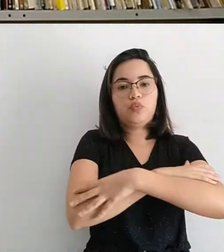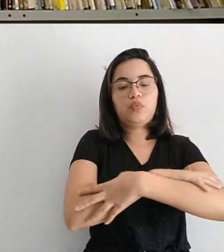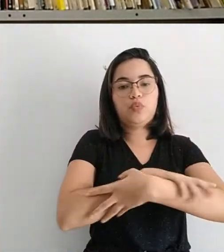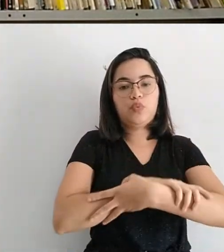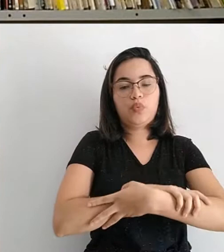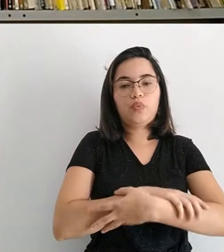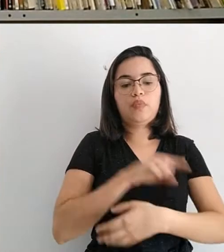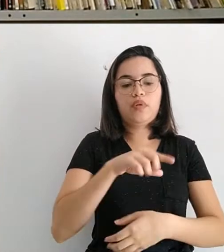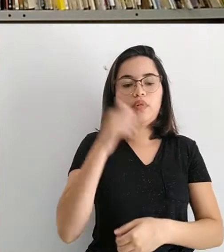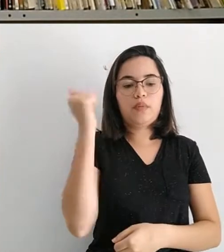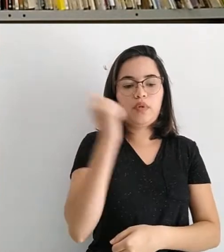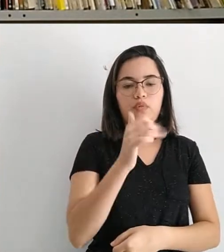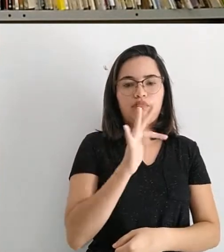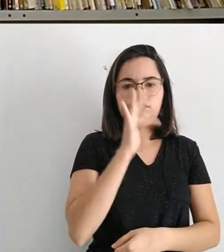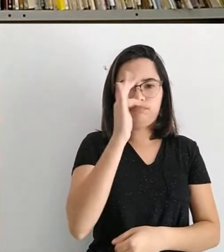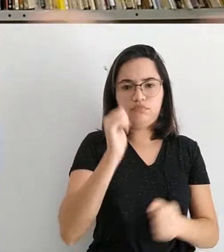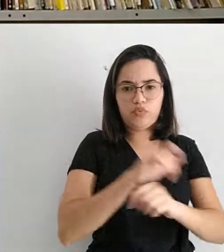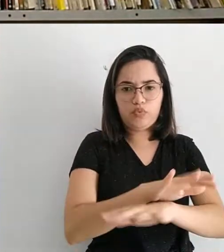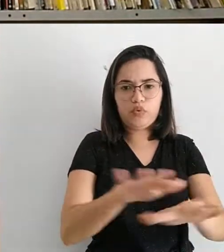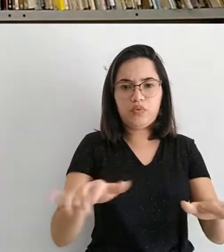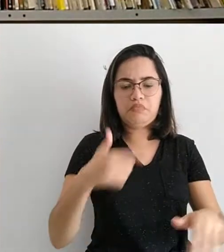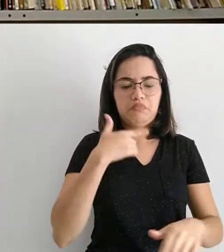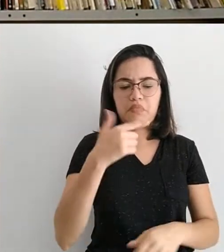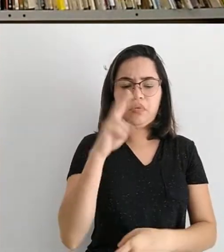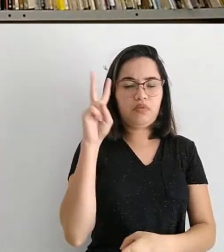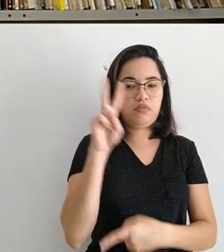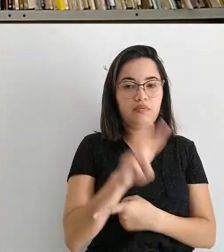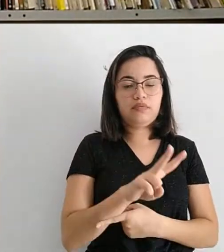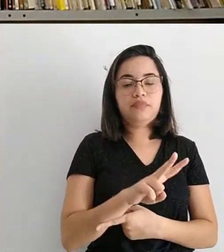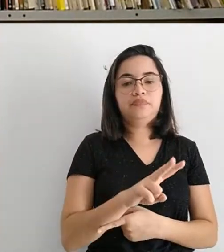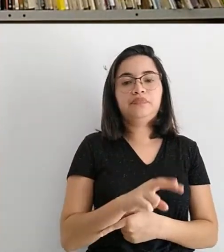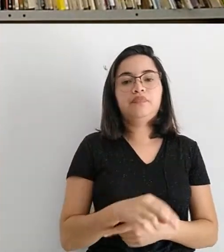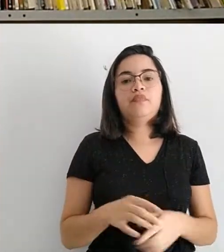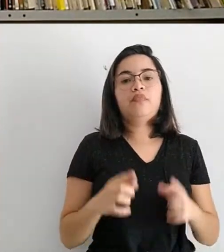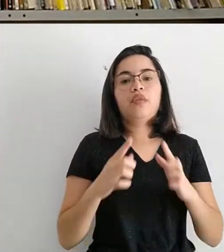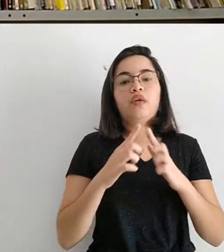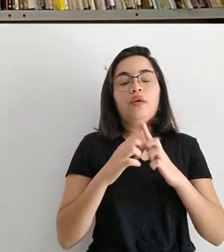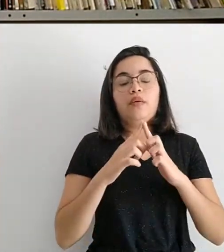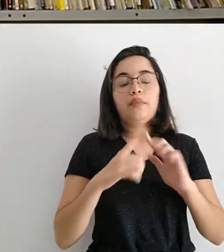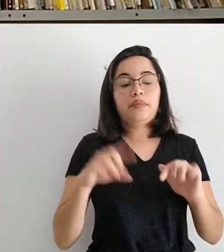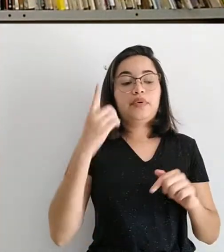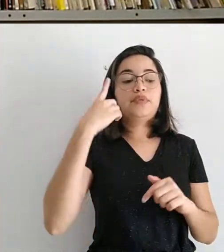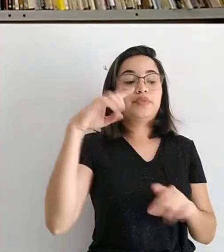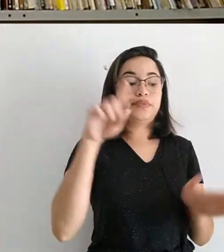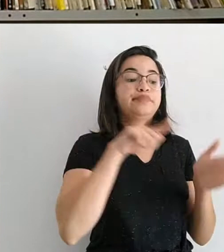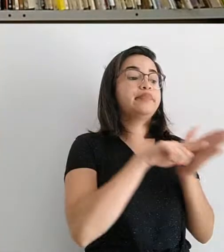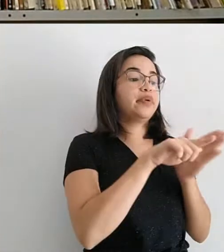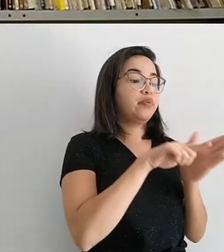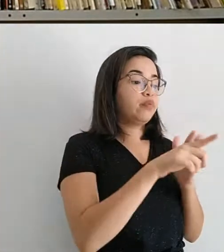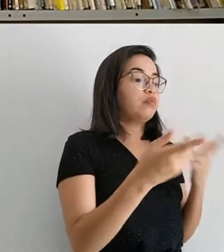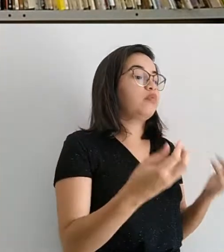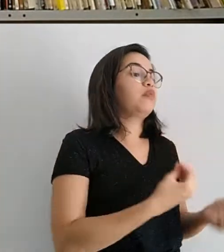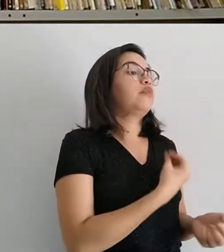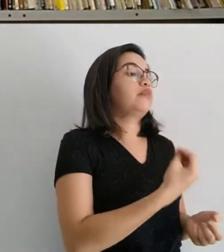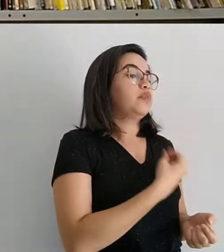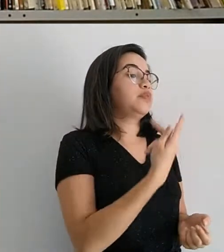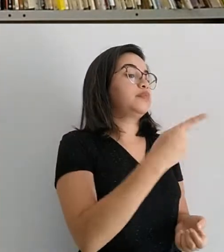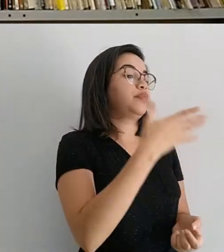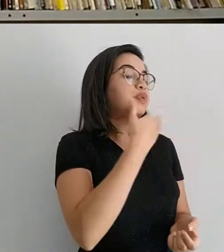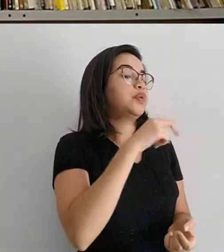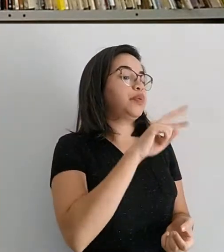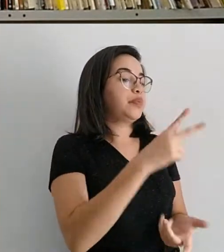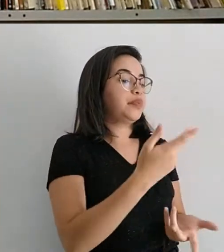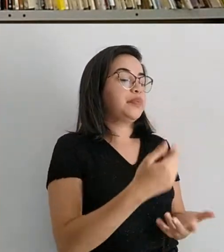corpo. Ele matou no campo, ninguém estava vendo, mas Deus cobrou dele sobre a vida do